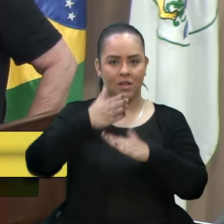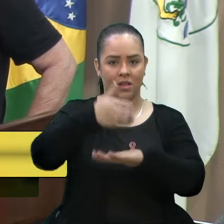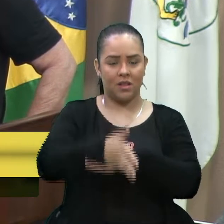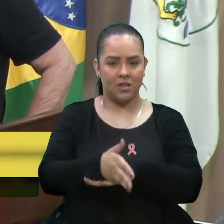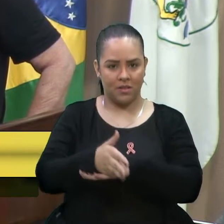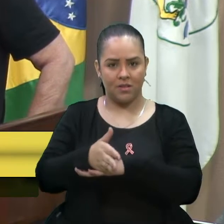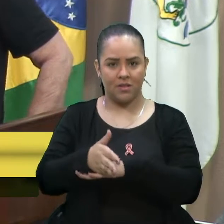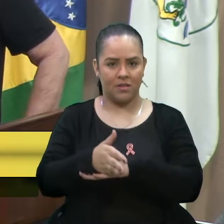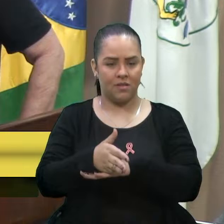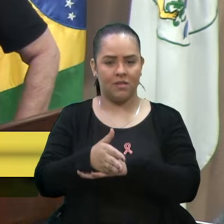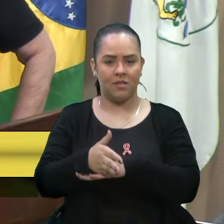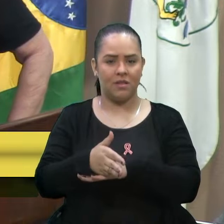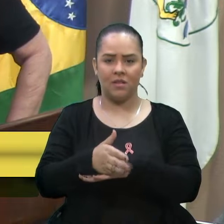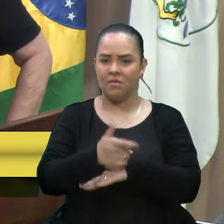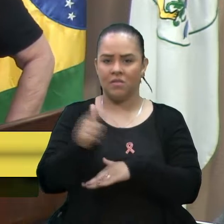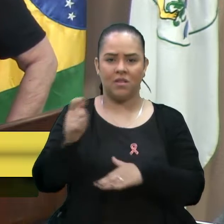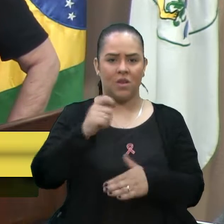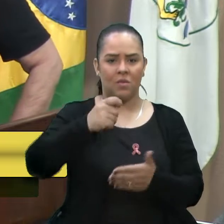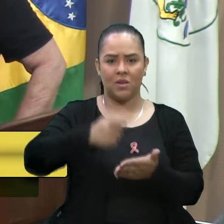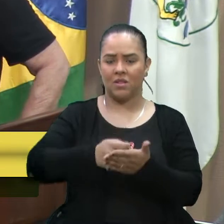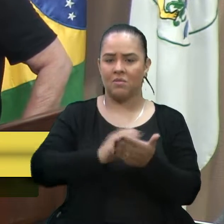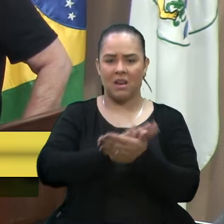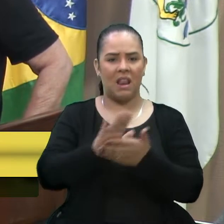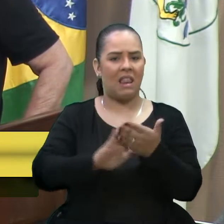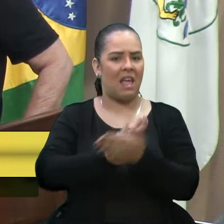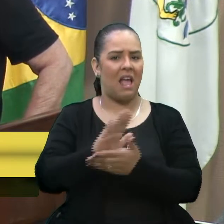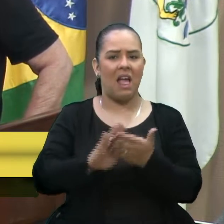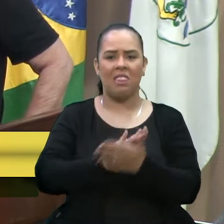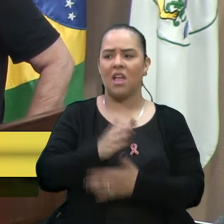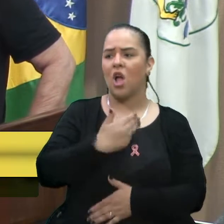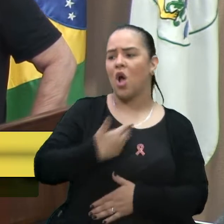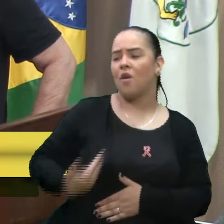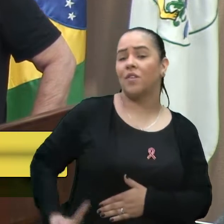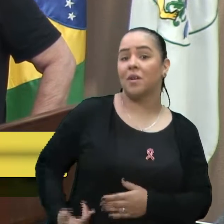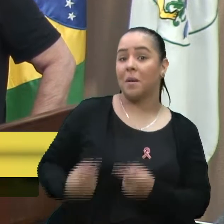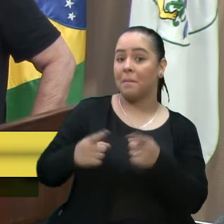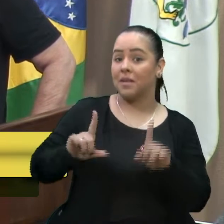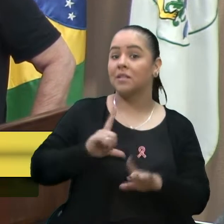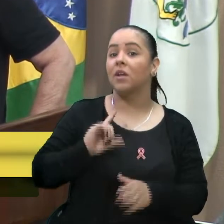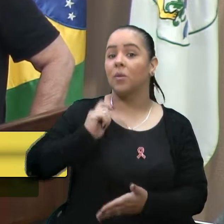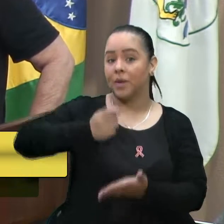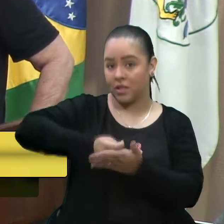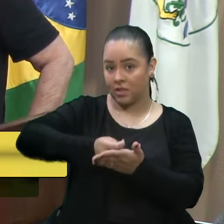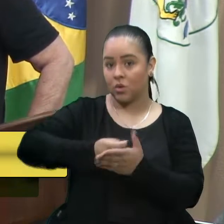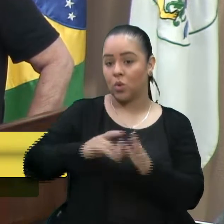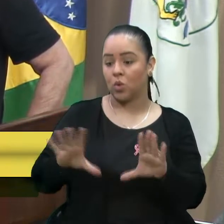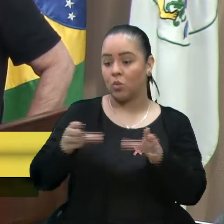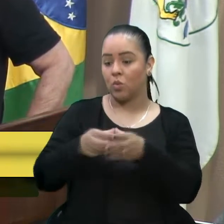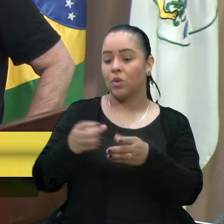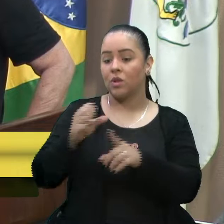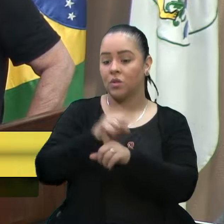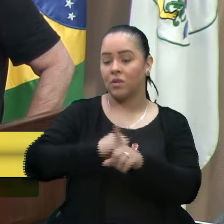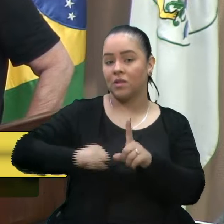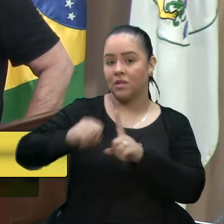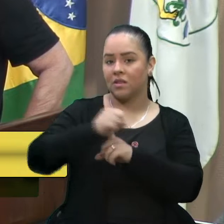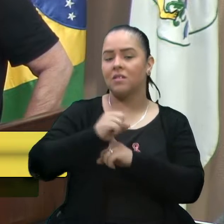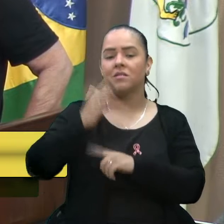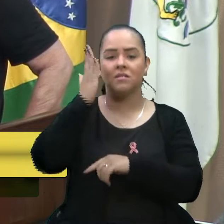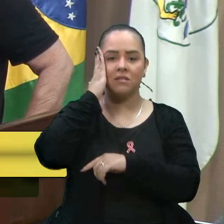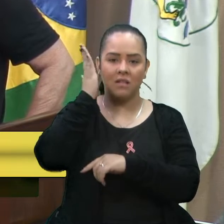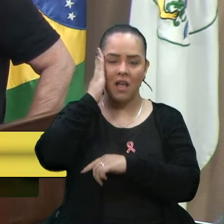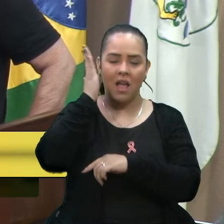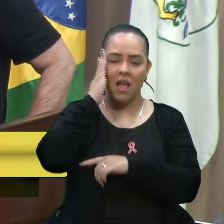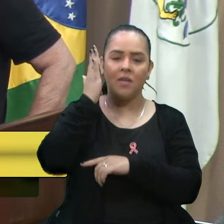frente, que não devem obrigação para nenhum governante de plantão, mas devem obrigação para o conjunto da sociedade e sabem muito bem quais são os seus